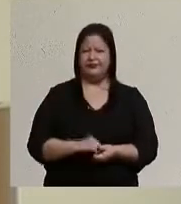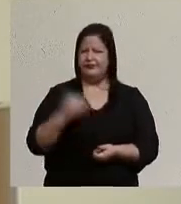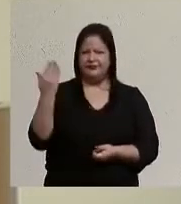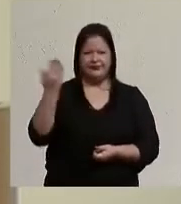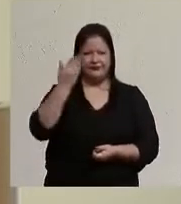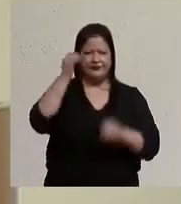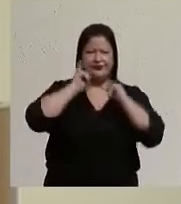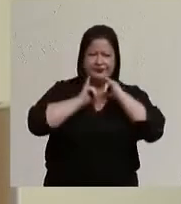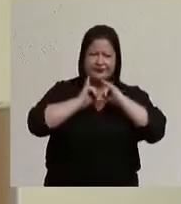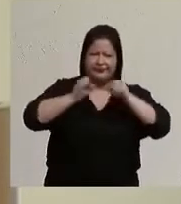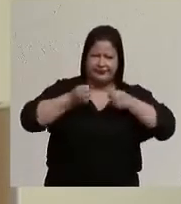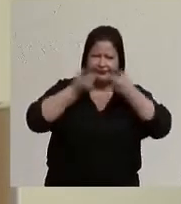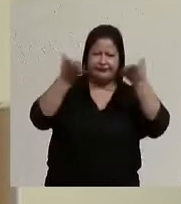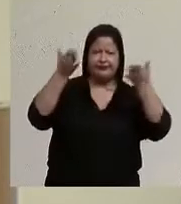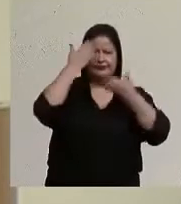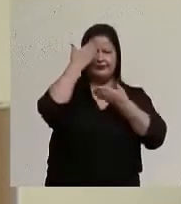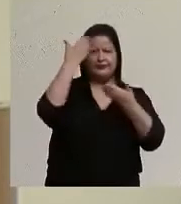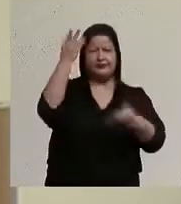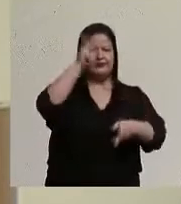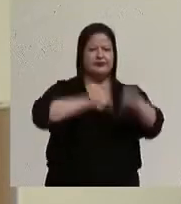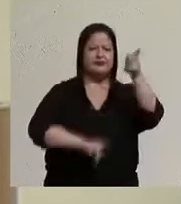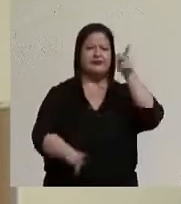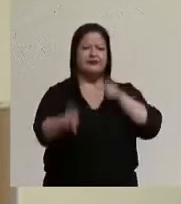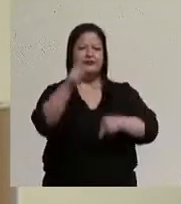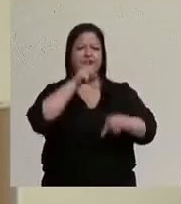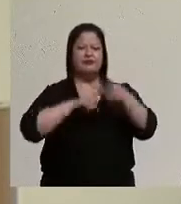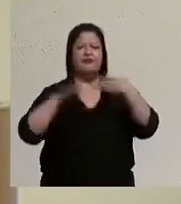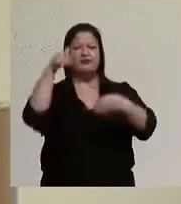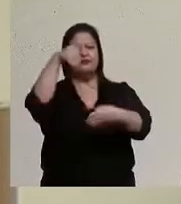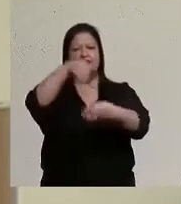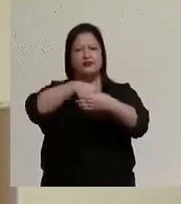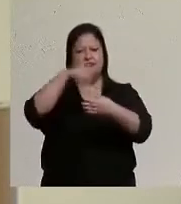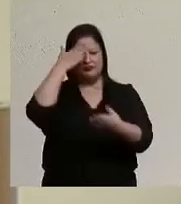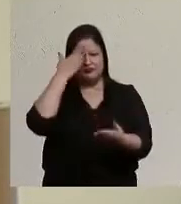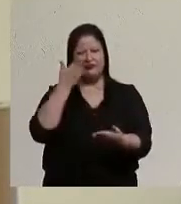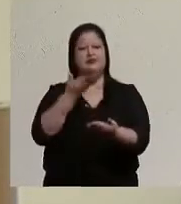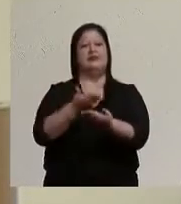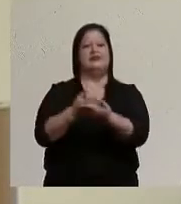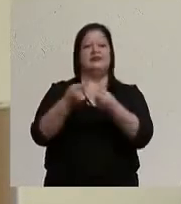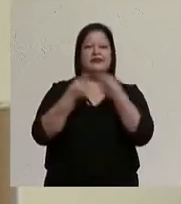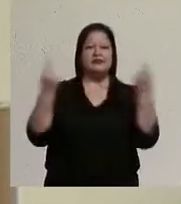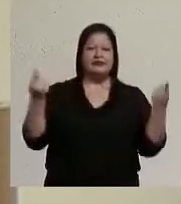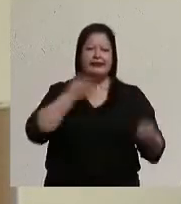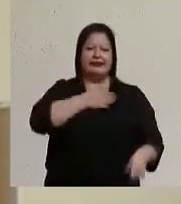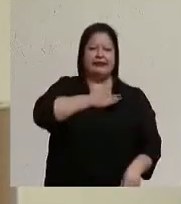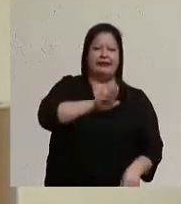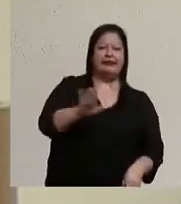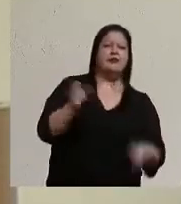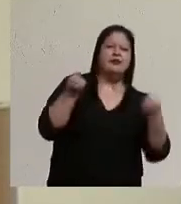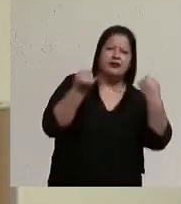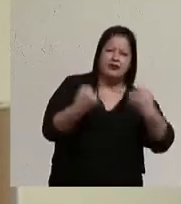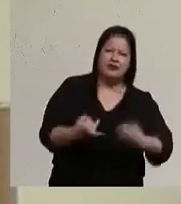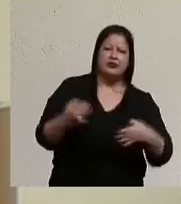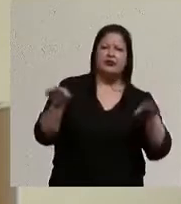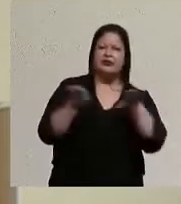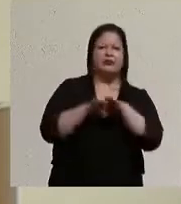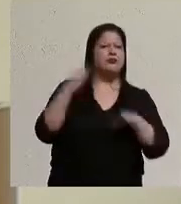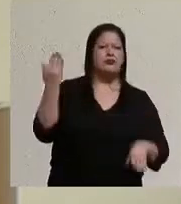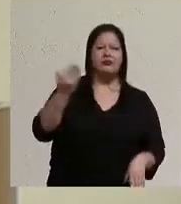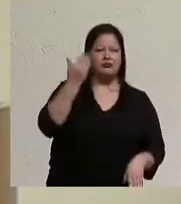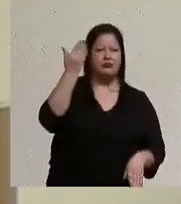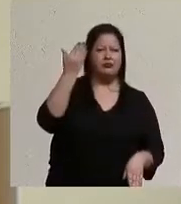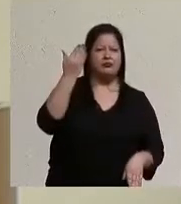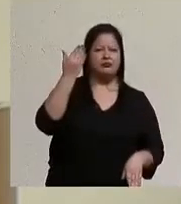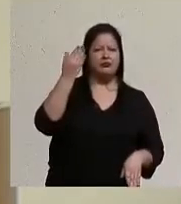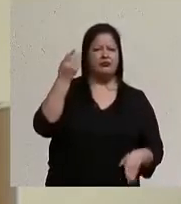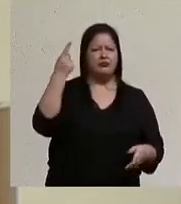eu não podia deixar de vir aqui hoje agradecer a cada população que depositou o voto de confiança mas eu tinha que falar sobre isso isso não vai passar